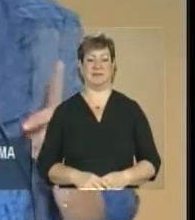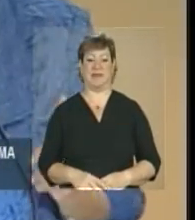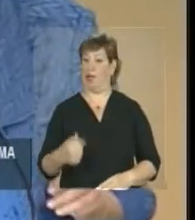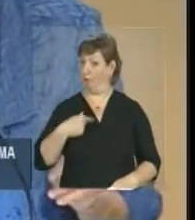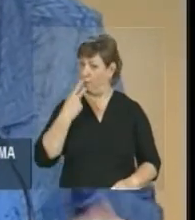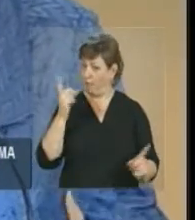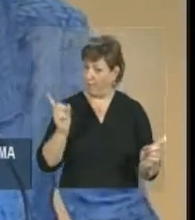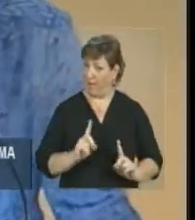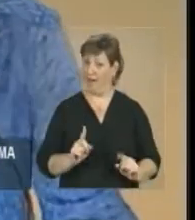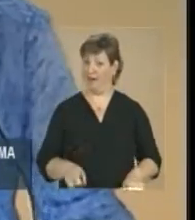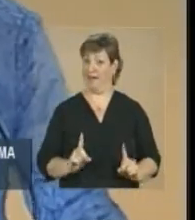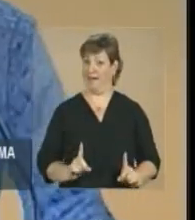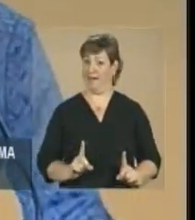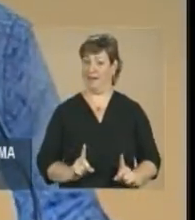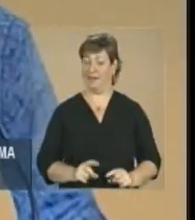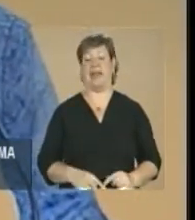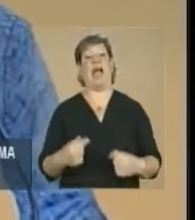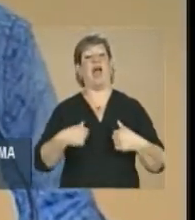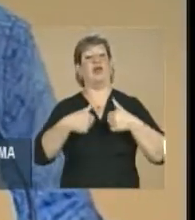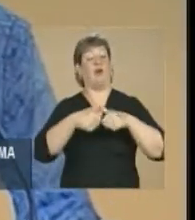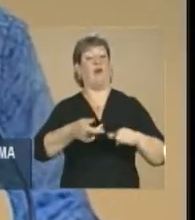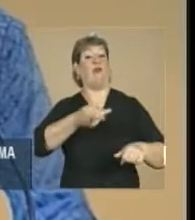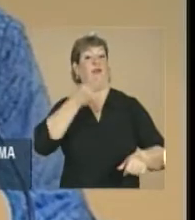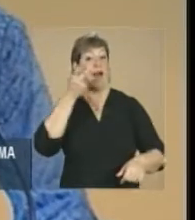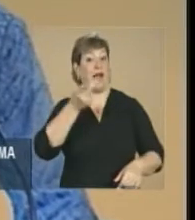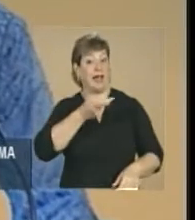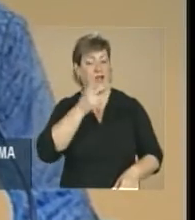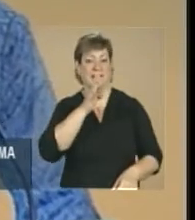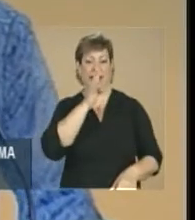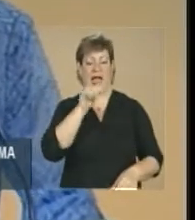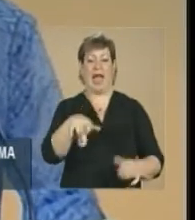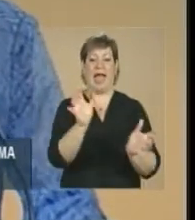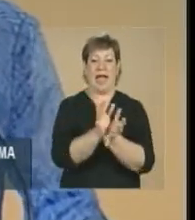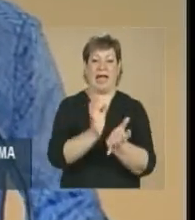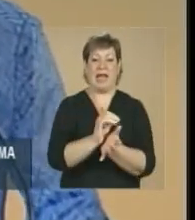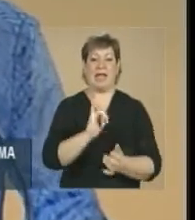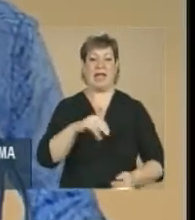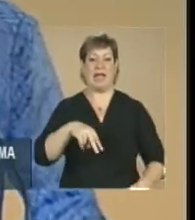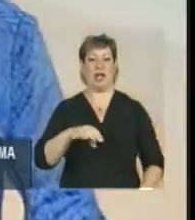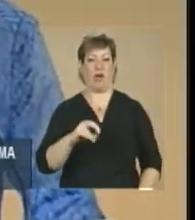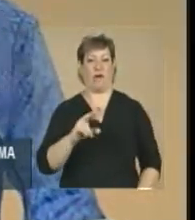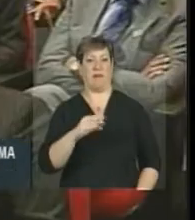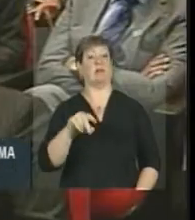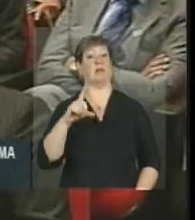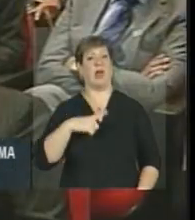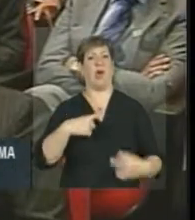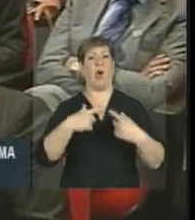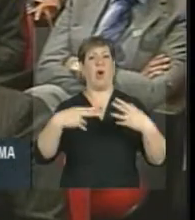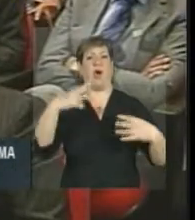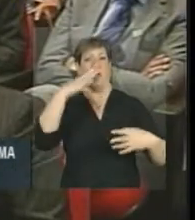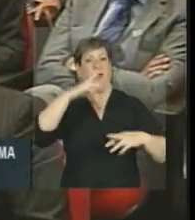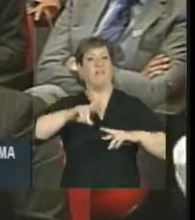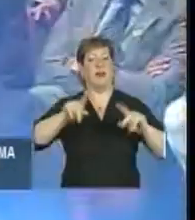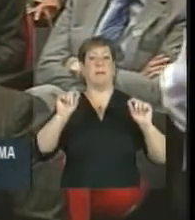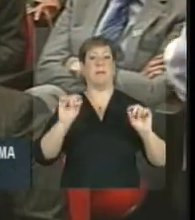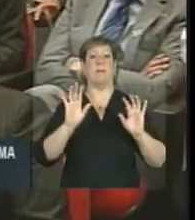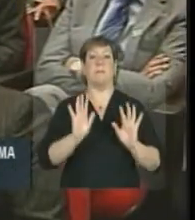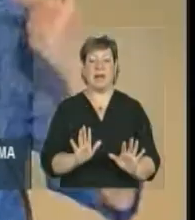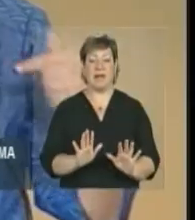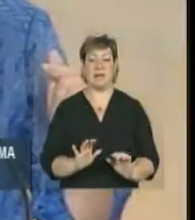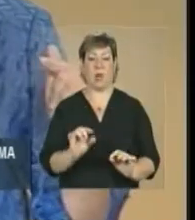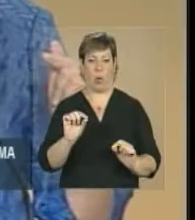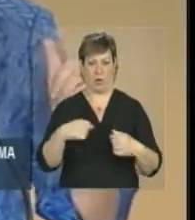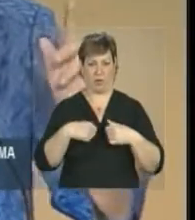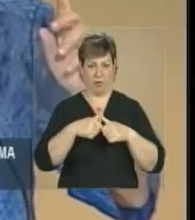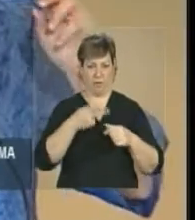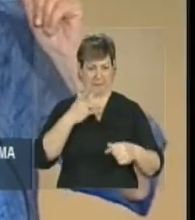Não falei. Estou falando que na área de inovação tem coisas atípicas. Mas o que eu estava querendo dizer